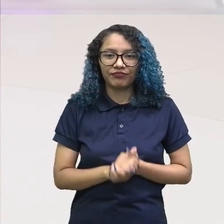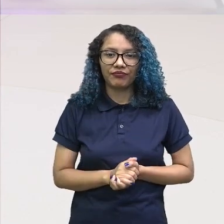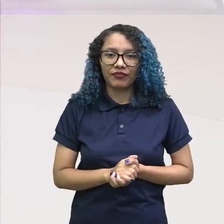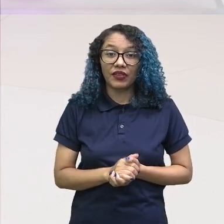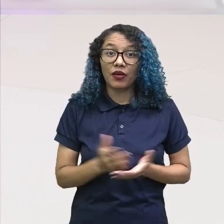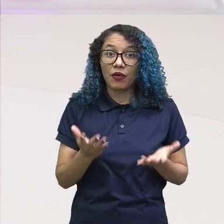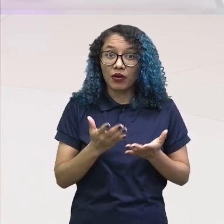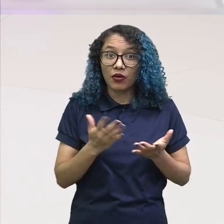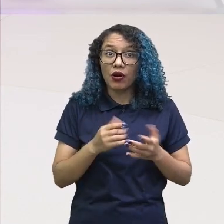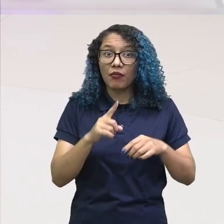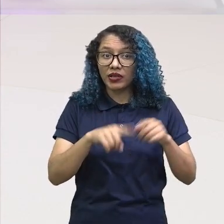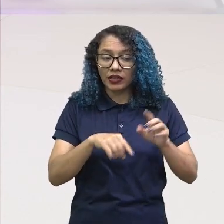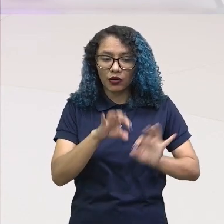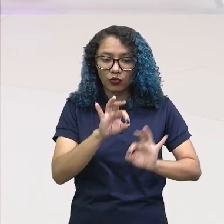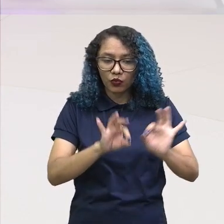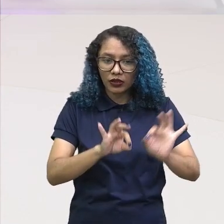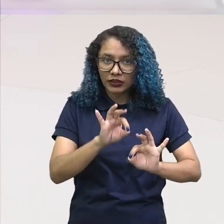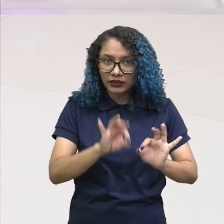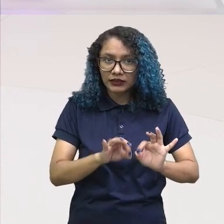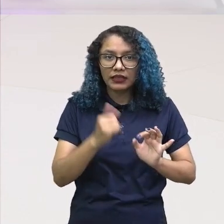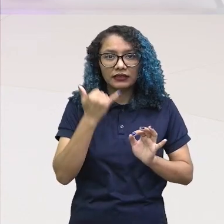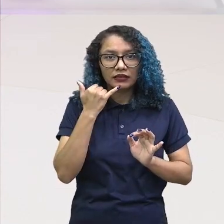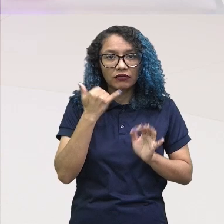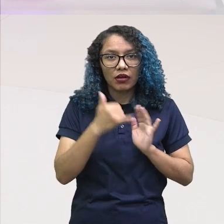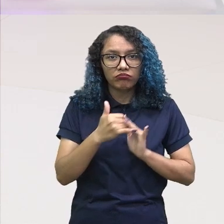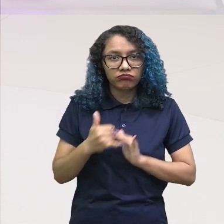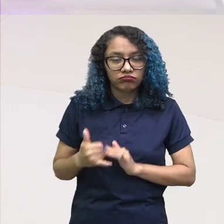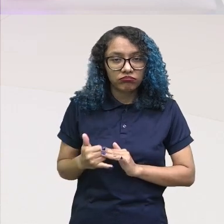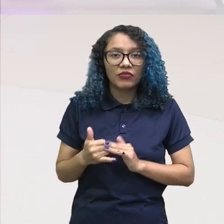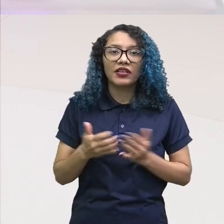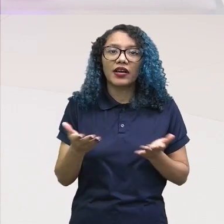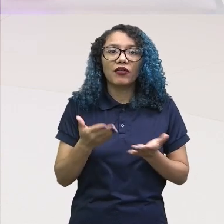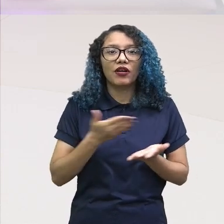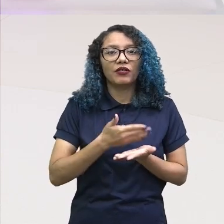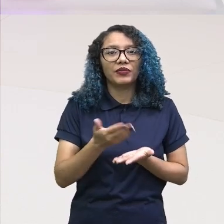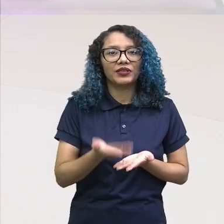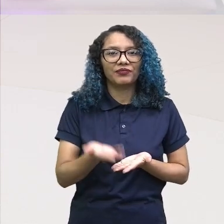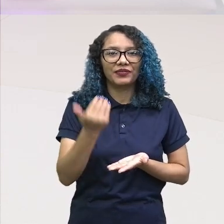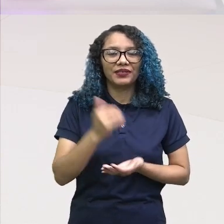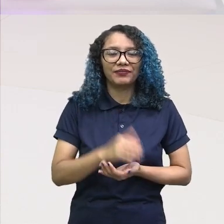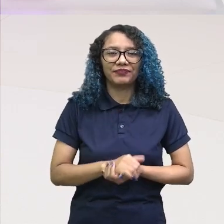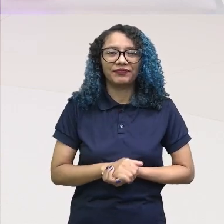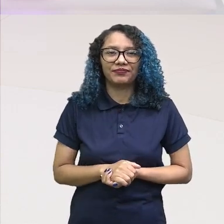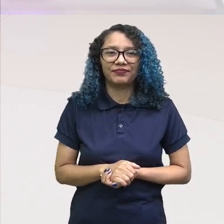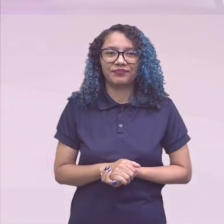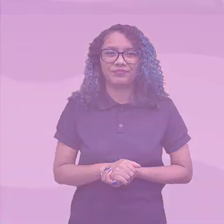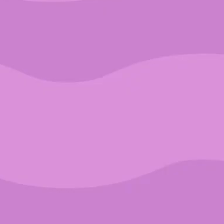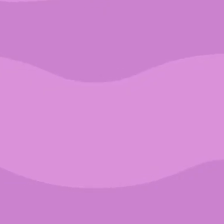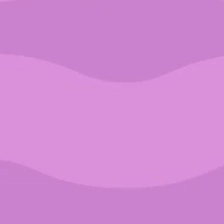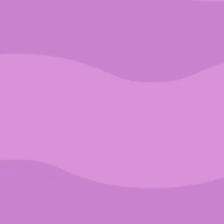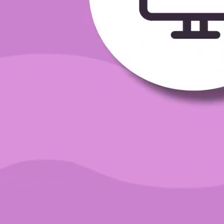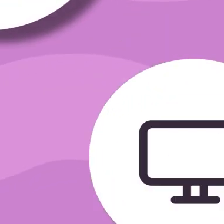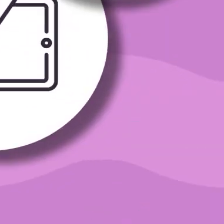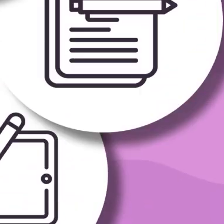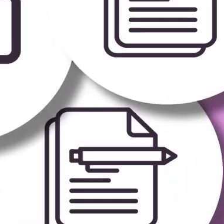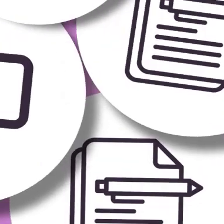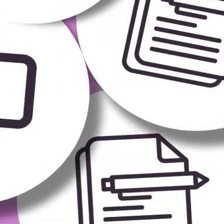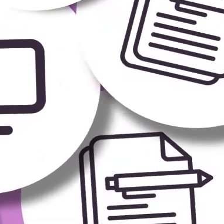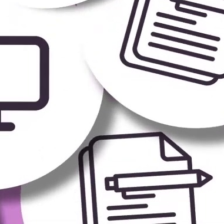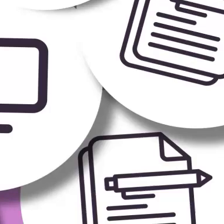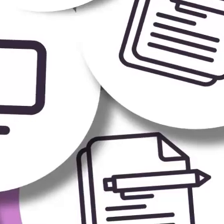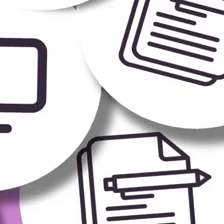Então, agora organize o seu material aí, silencie o seu celular e vem comigo, então, à nossa aula.